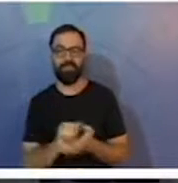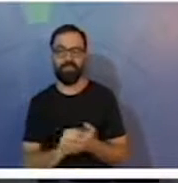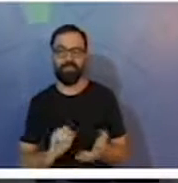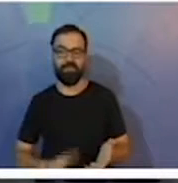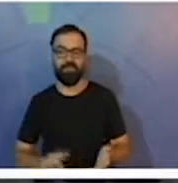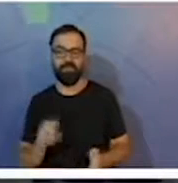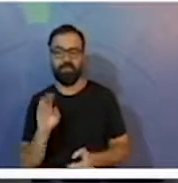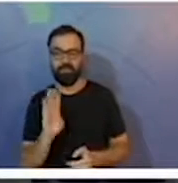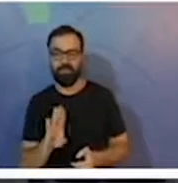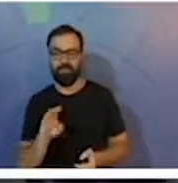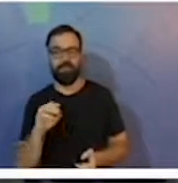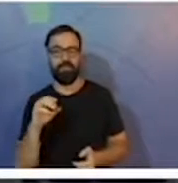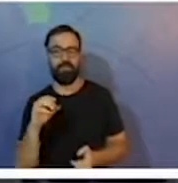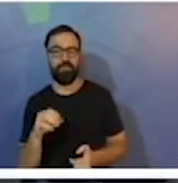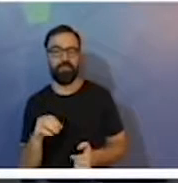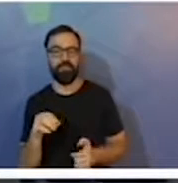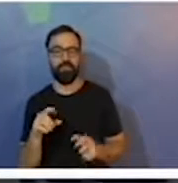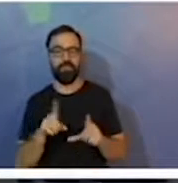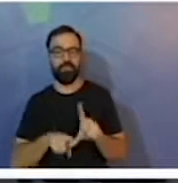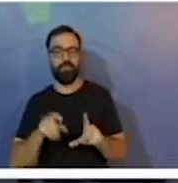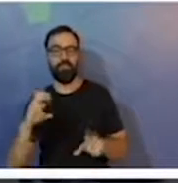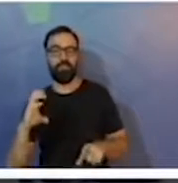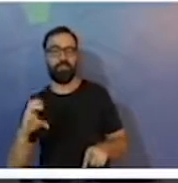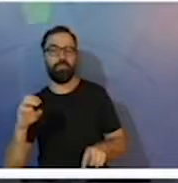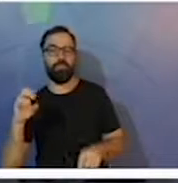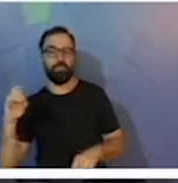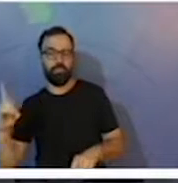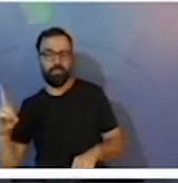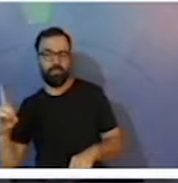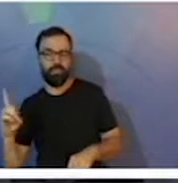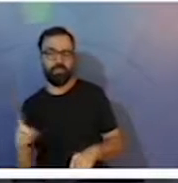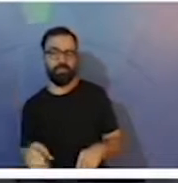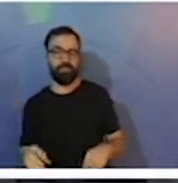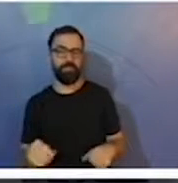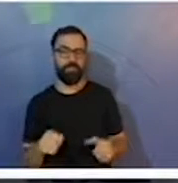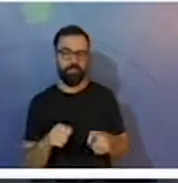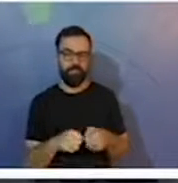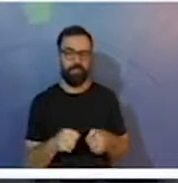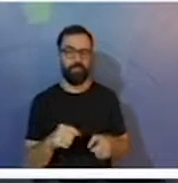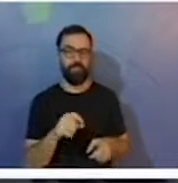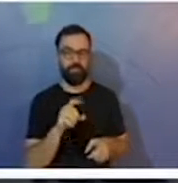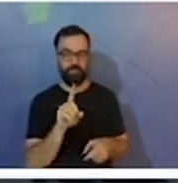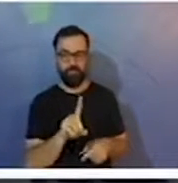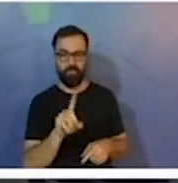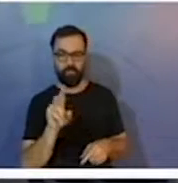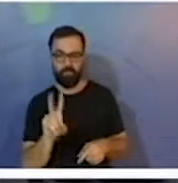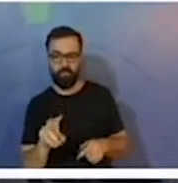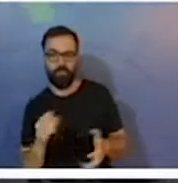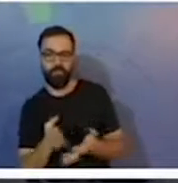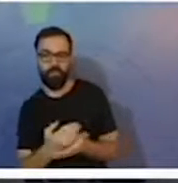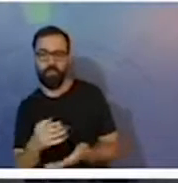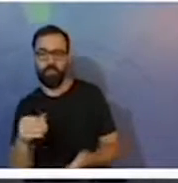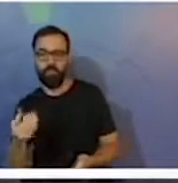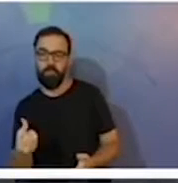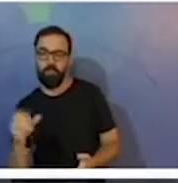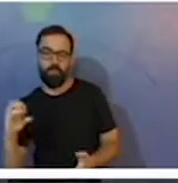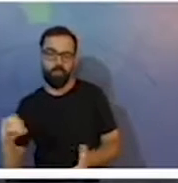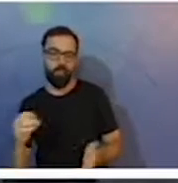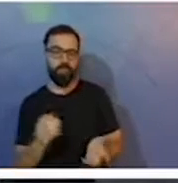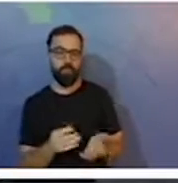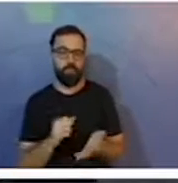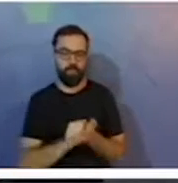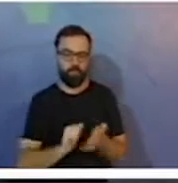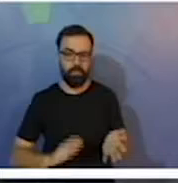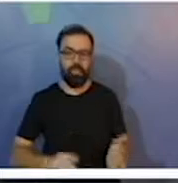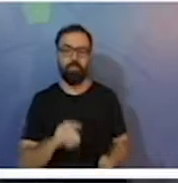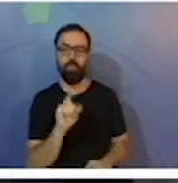exercício quatro letra C e D da página 58 fazer o ortografar 1 e 2 da página 70 fazer